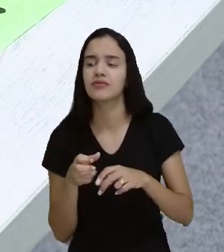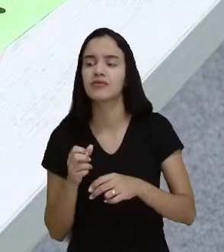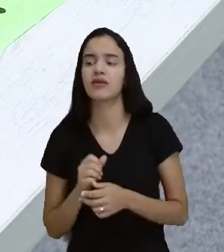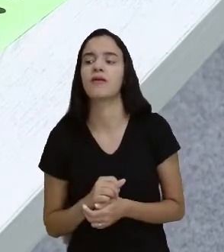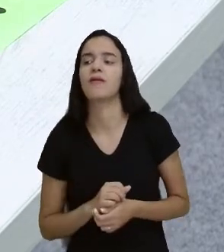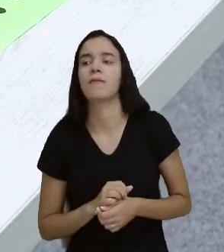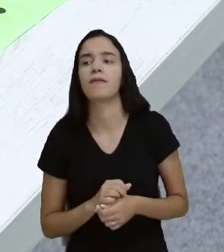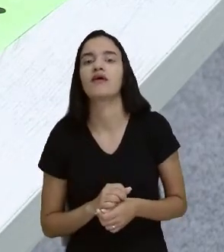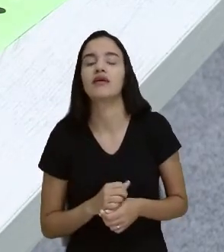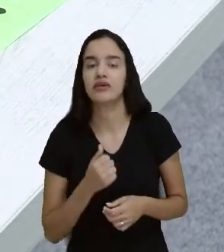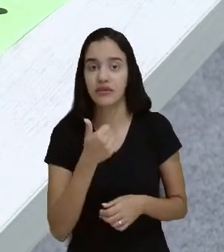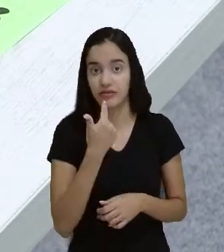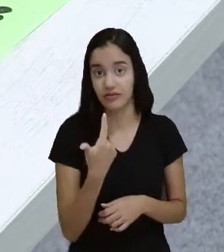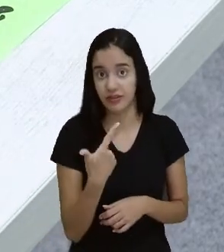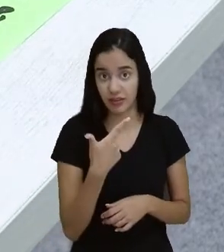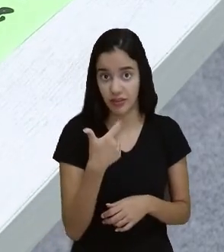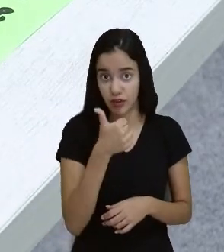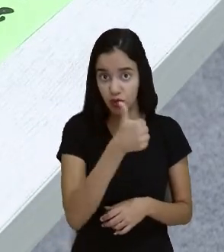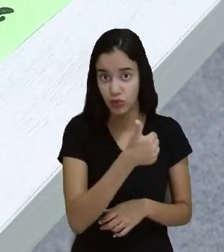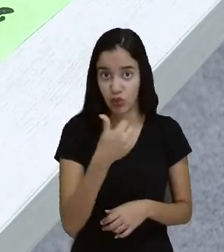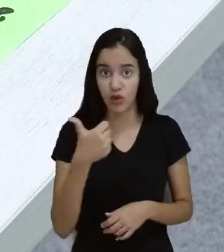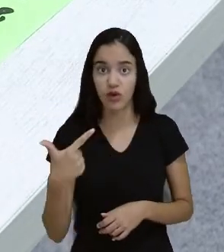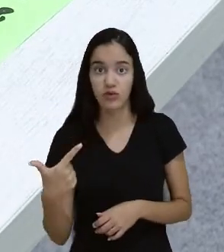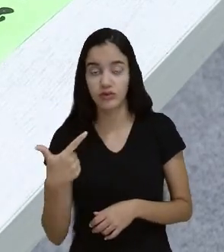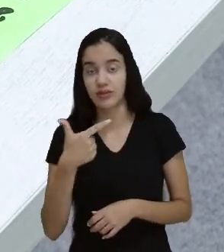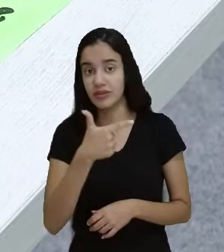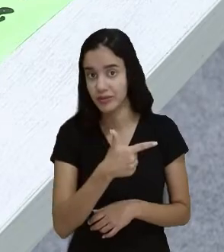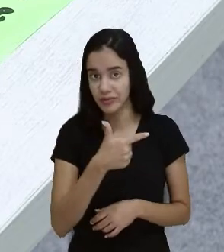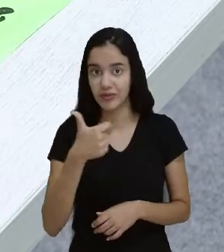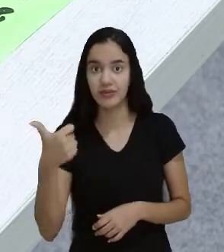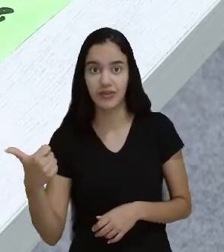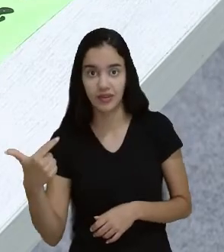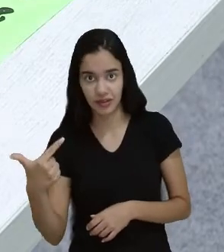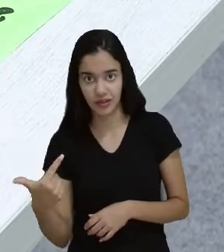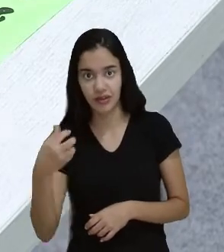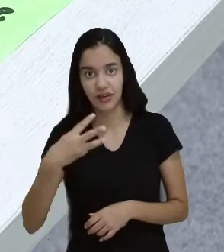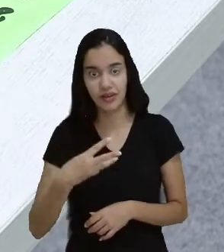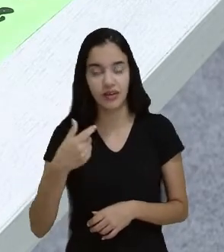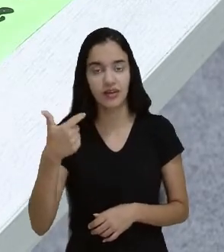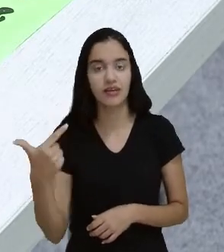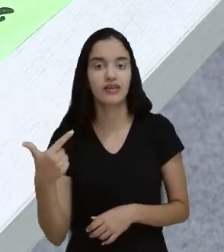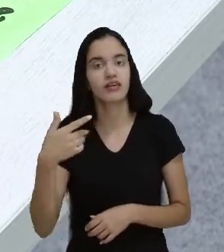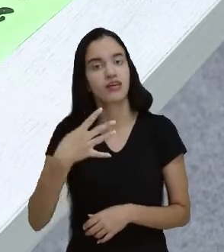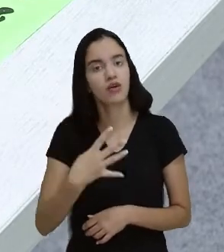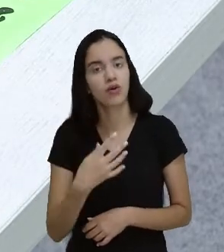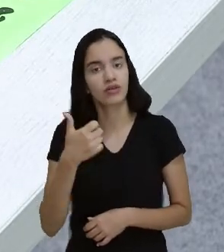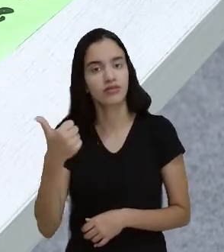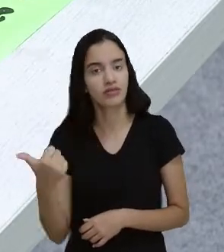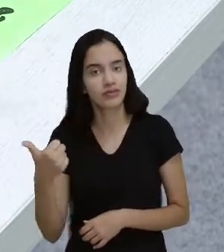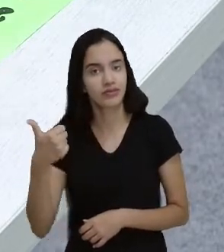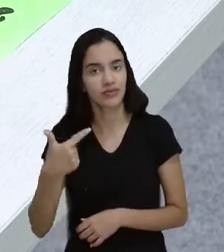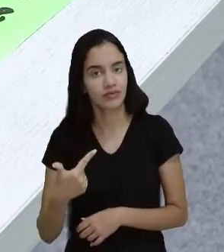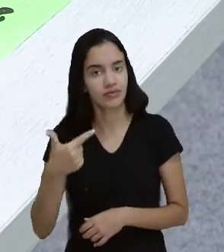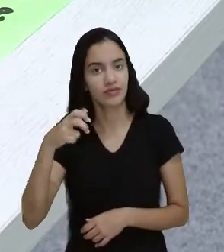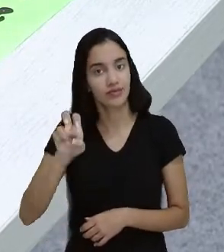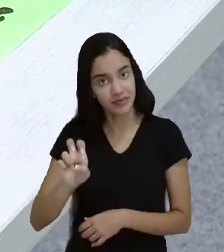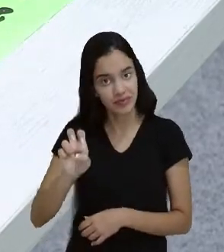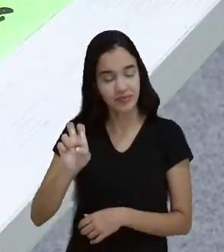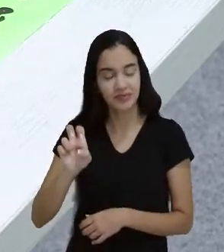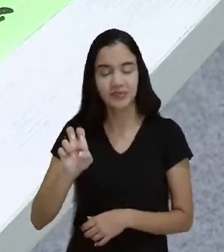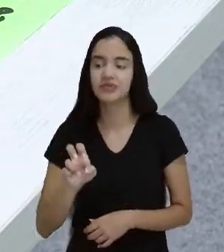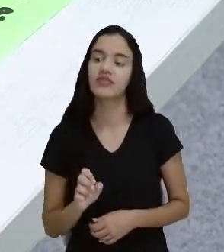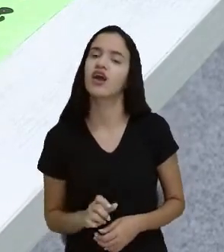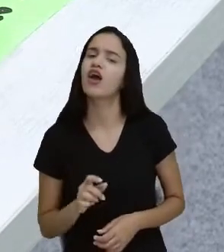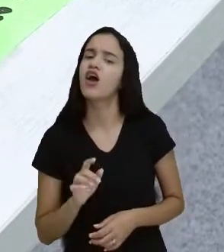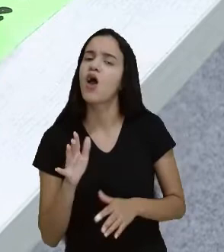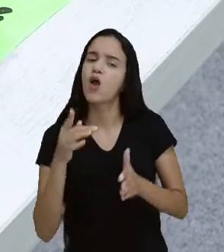Esther? sequência até Vamos 5. lá? 21, 22, 23, 24, 25.